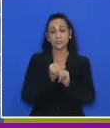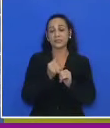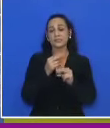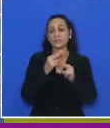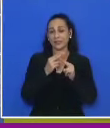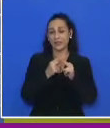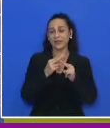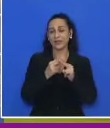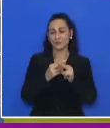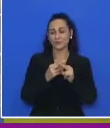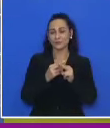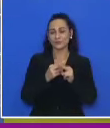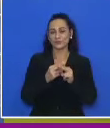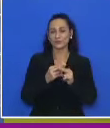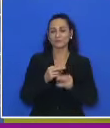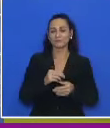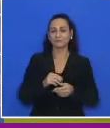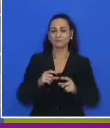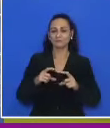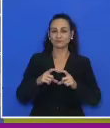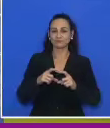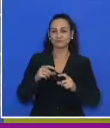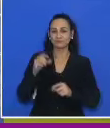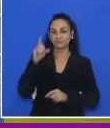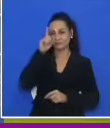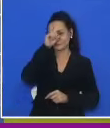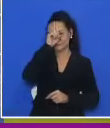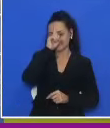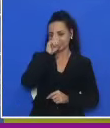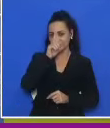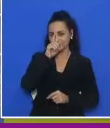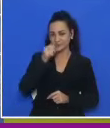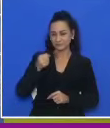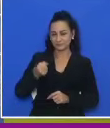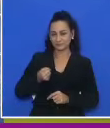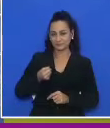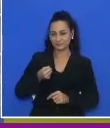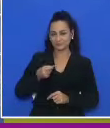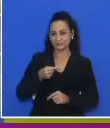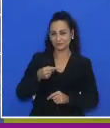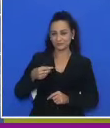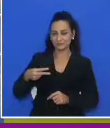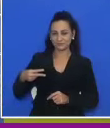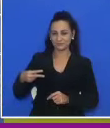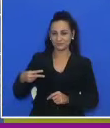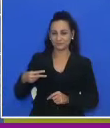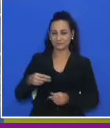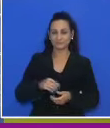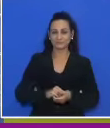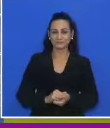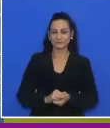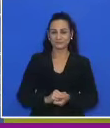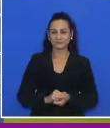das loterias Caixa. Bola amarela, número 12. Amarela, 12.